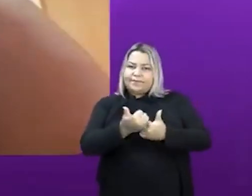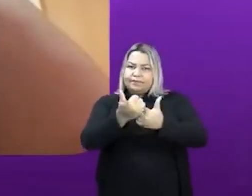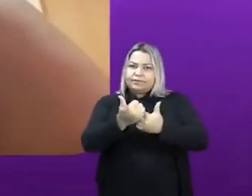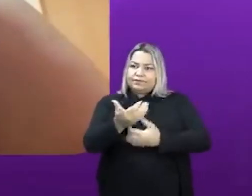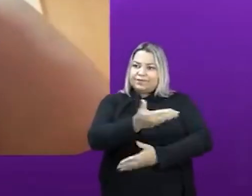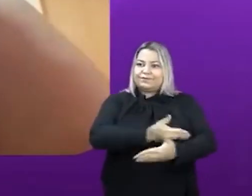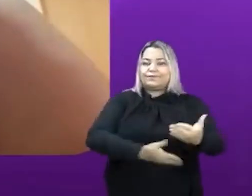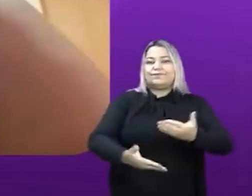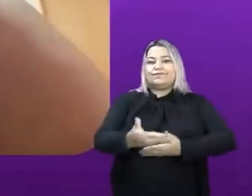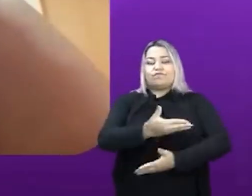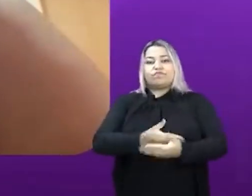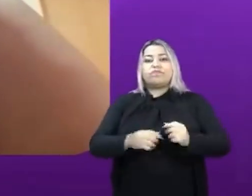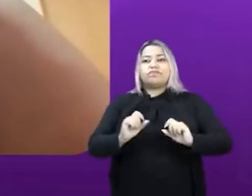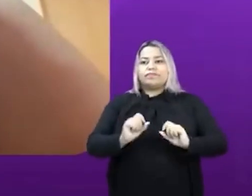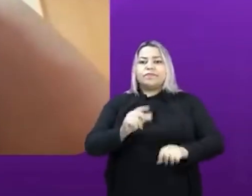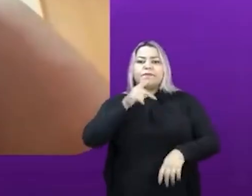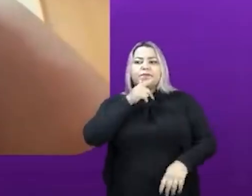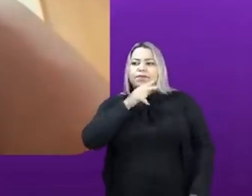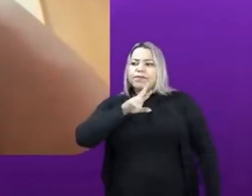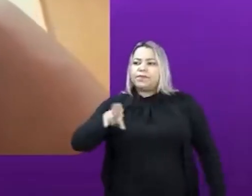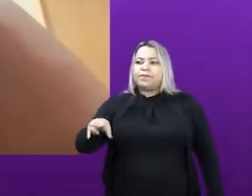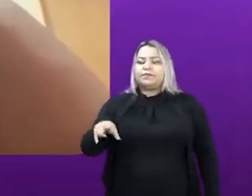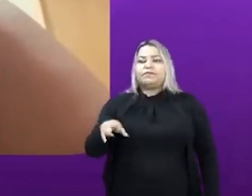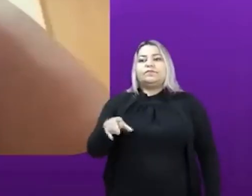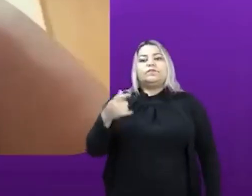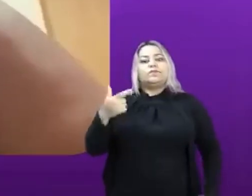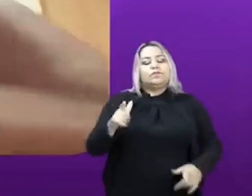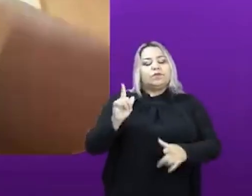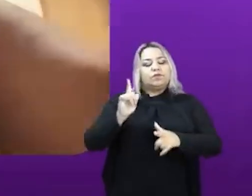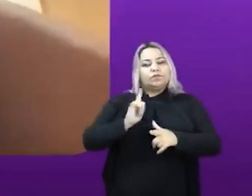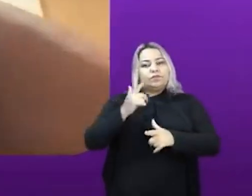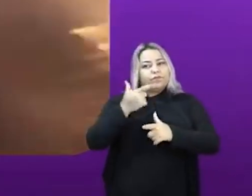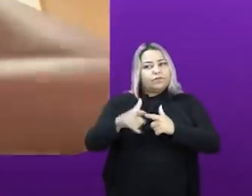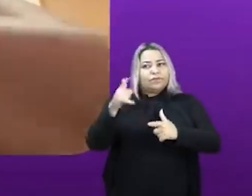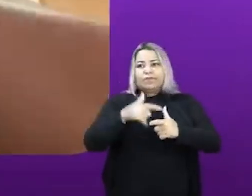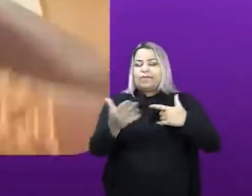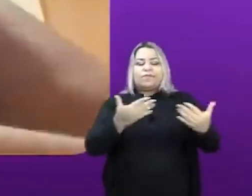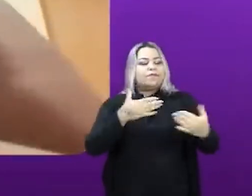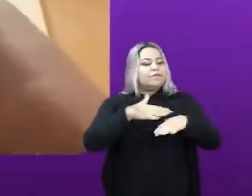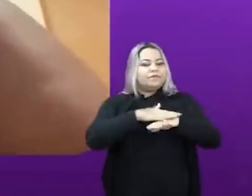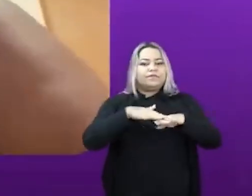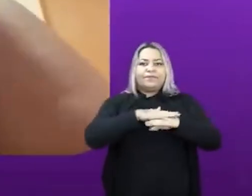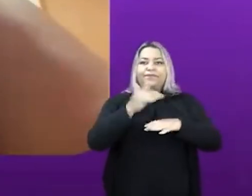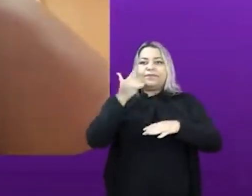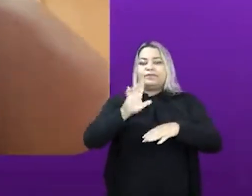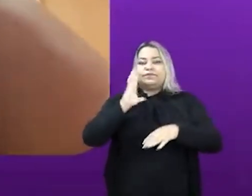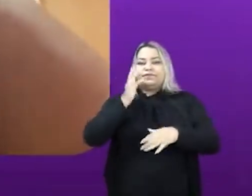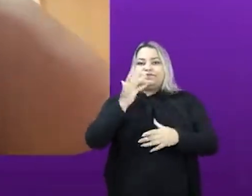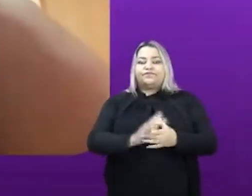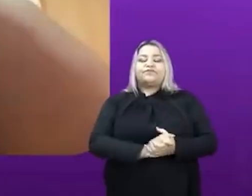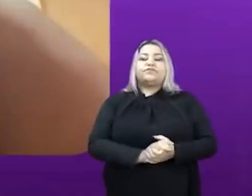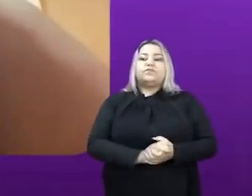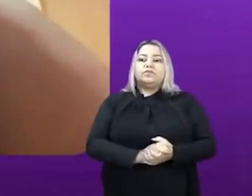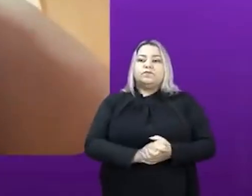da outra, que a gente ficou irmãs mesmo, quando uma estava com problema, contava para a outra e a gente dava jeito.